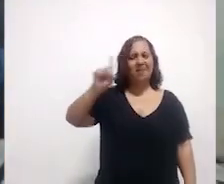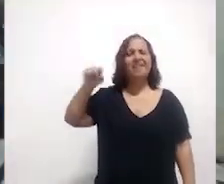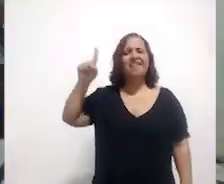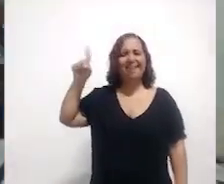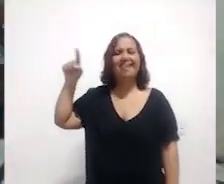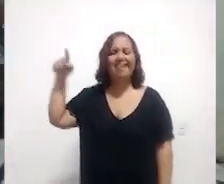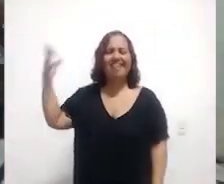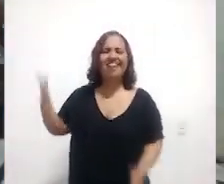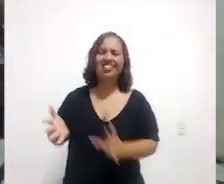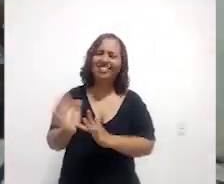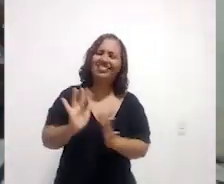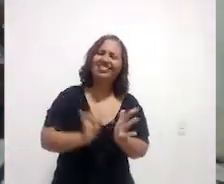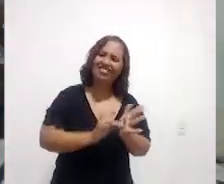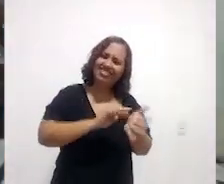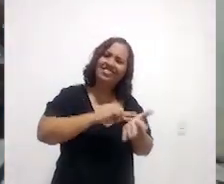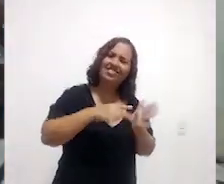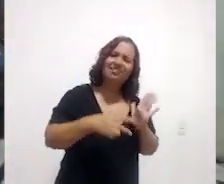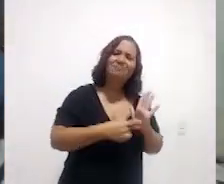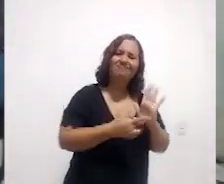respirar,